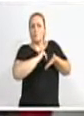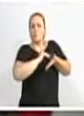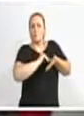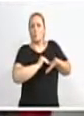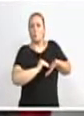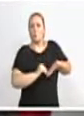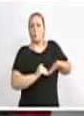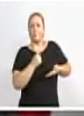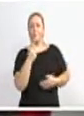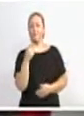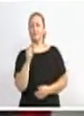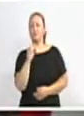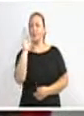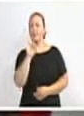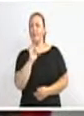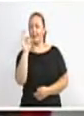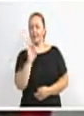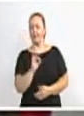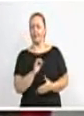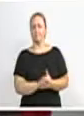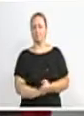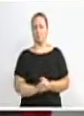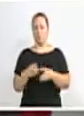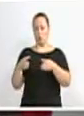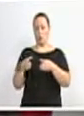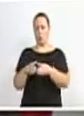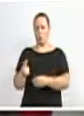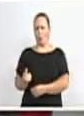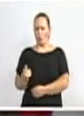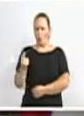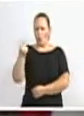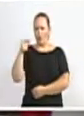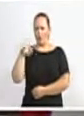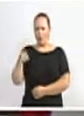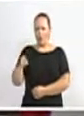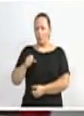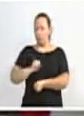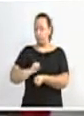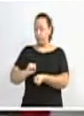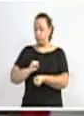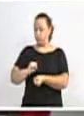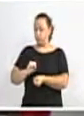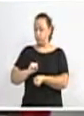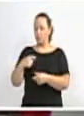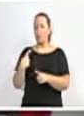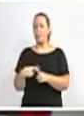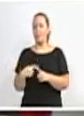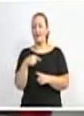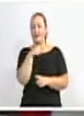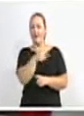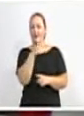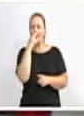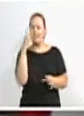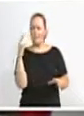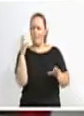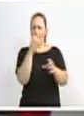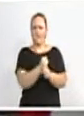180%. Eles estão muito pé da vida porque fechamos 2015 com a taxa acumulada em